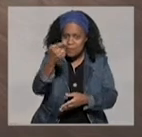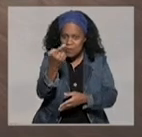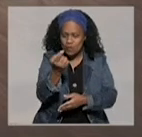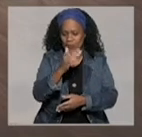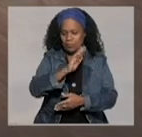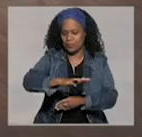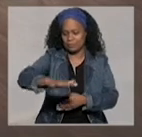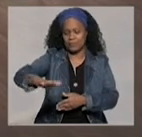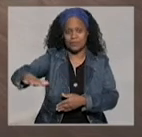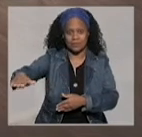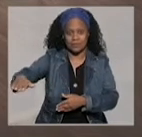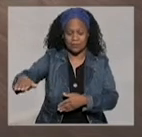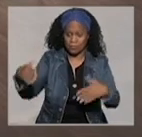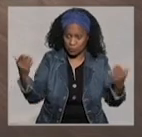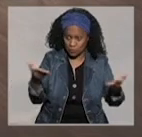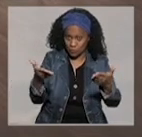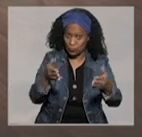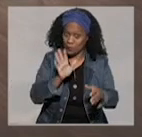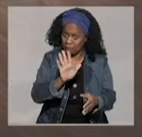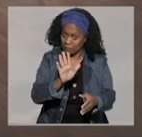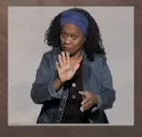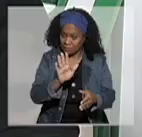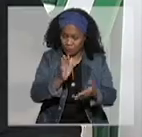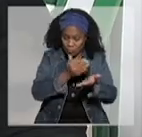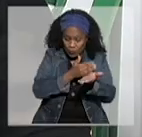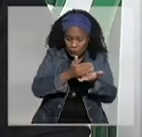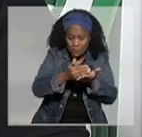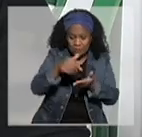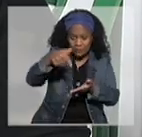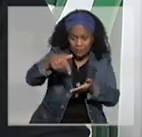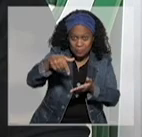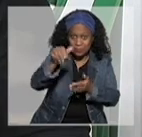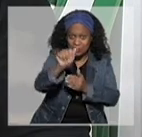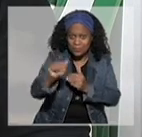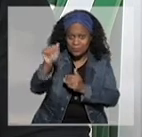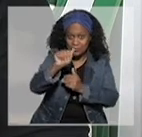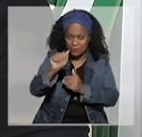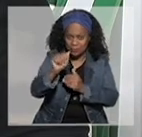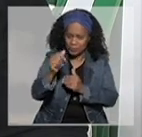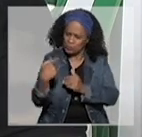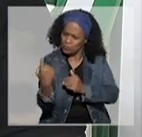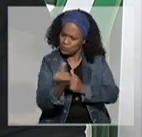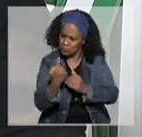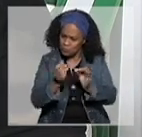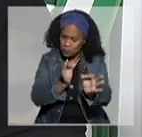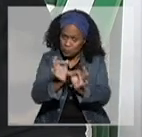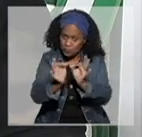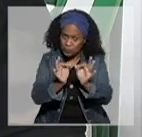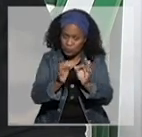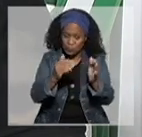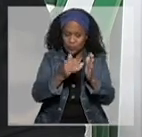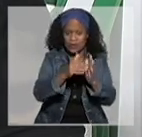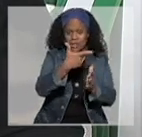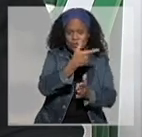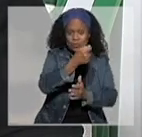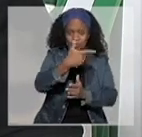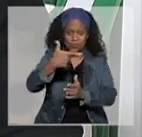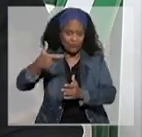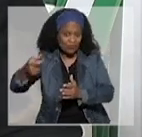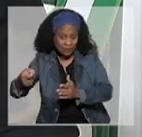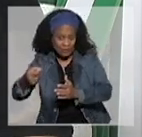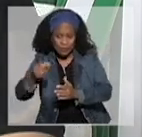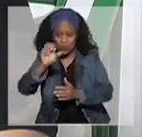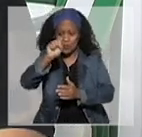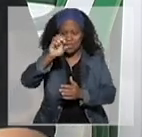1.000 crianças. Nossa. Hoje, mas nós começamos agora em agosto. Mas o nosso projeto é chegar até